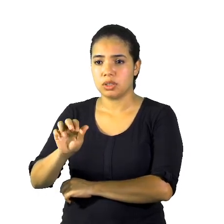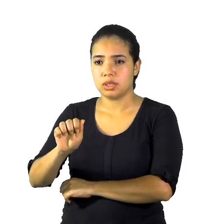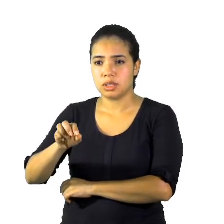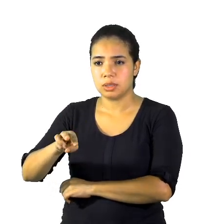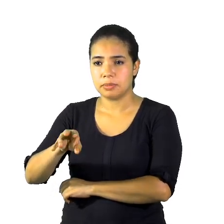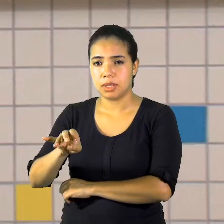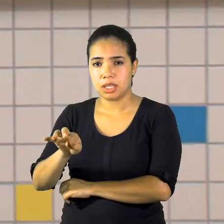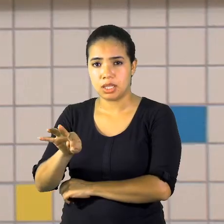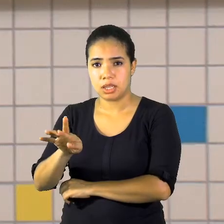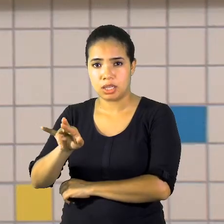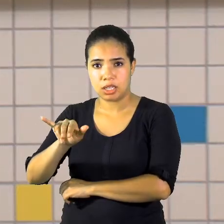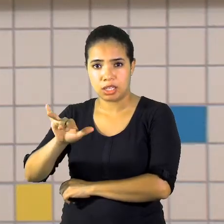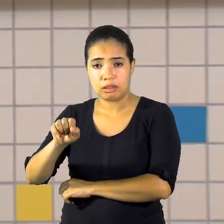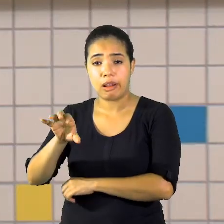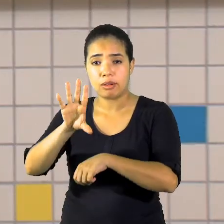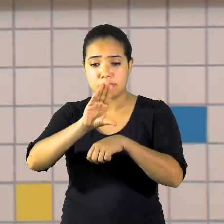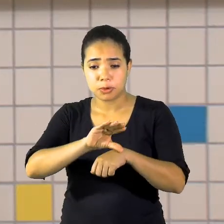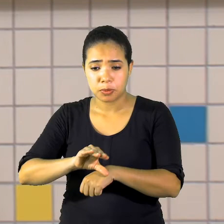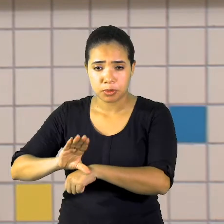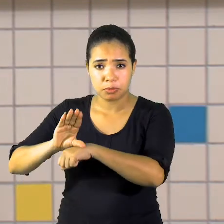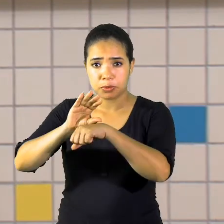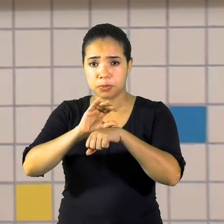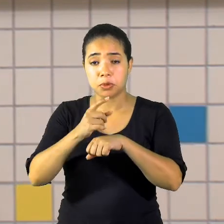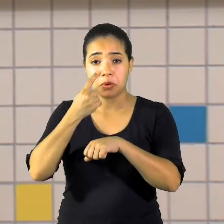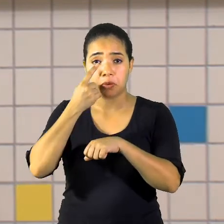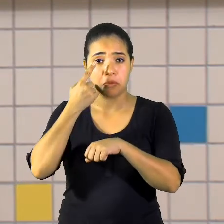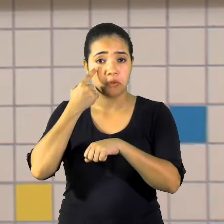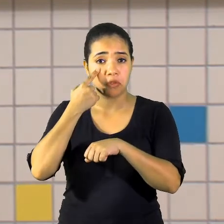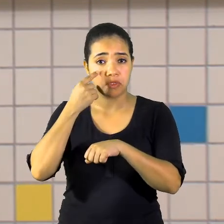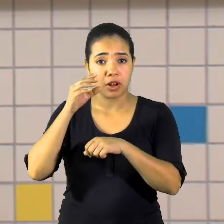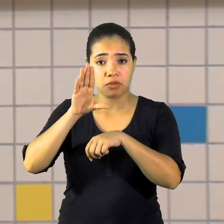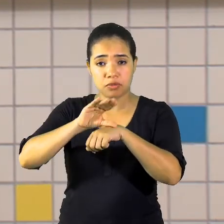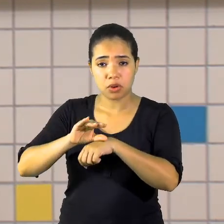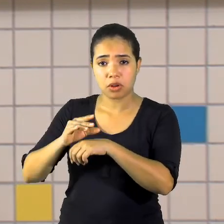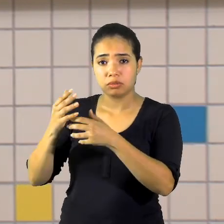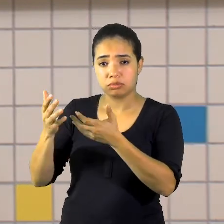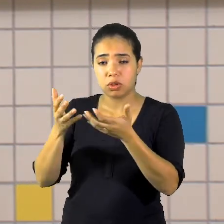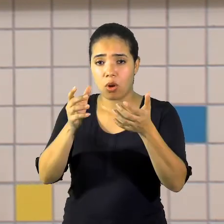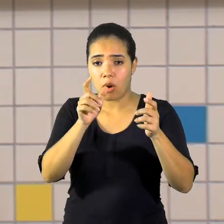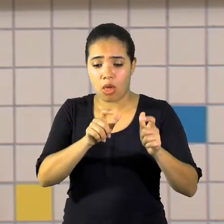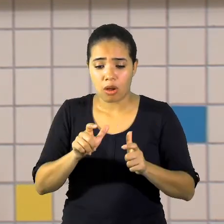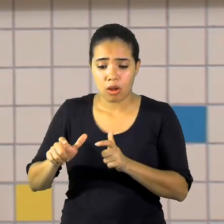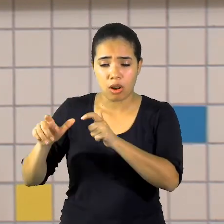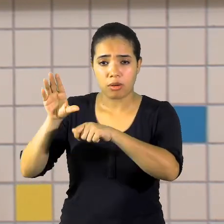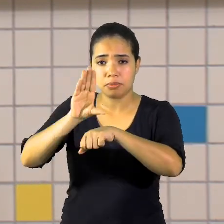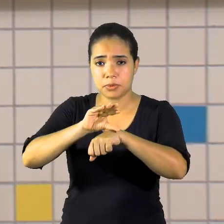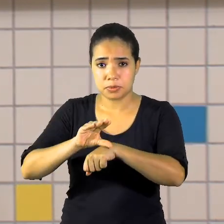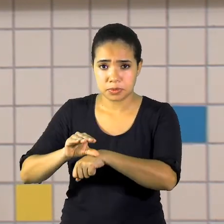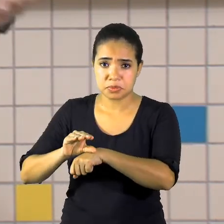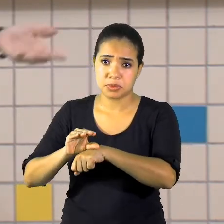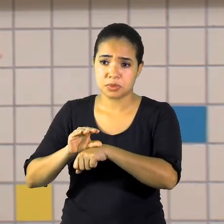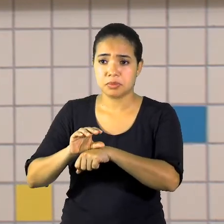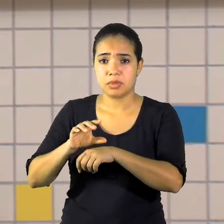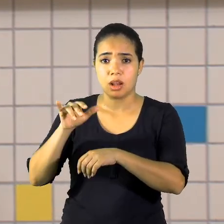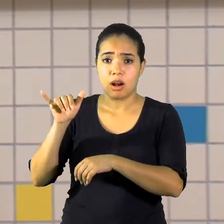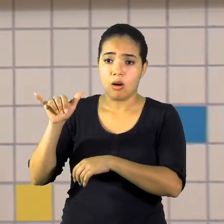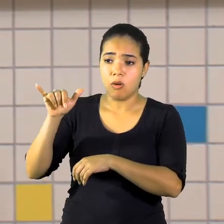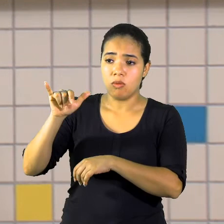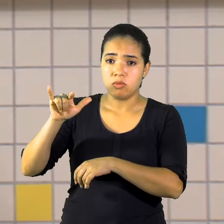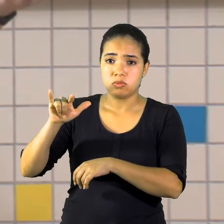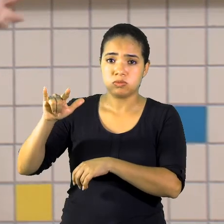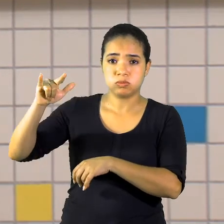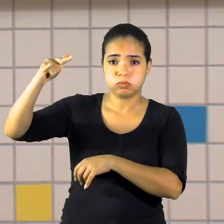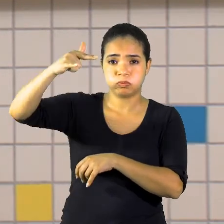de mapas. É o que nós vamos ver, essas fotos, elas são tiradas ou por drones agora, né?